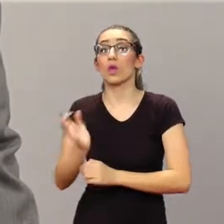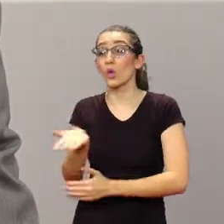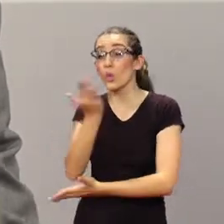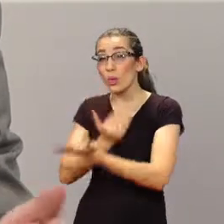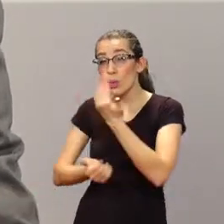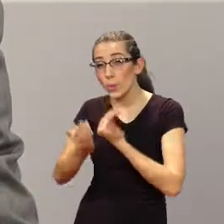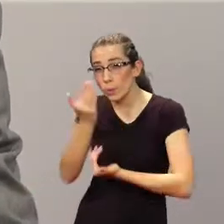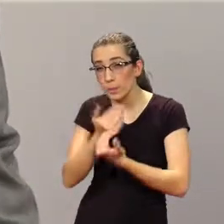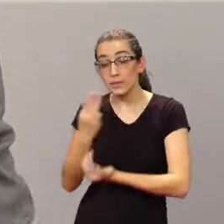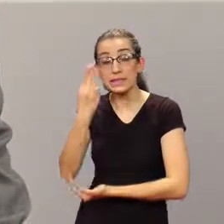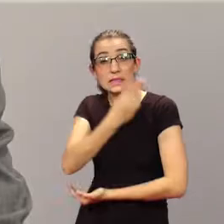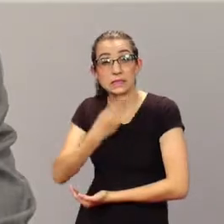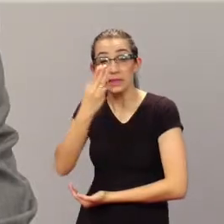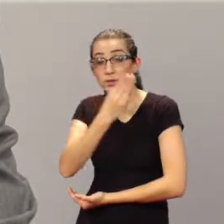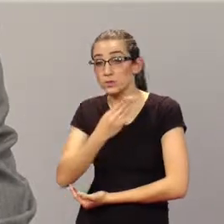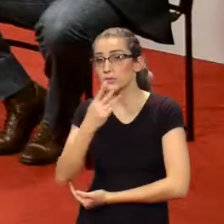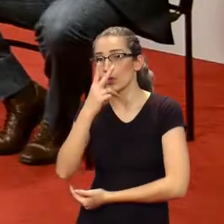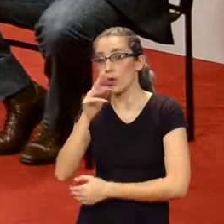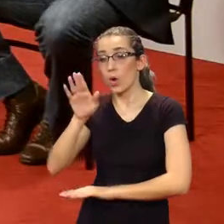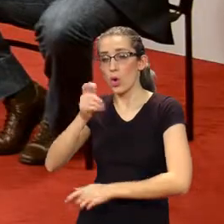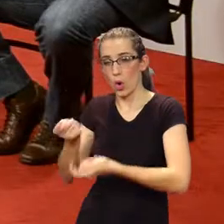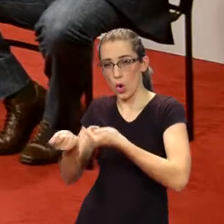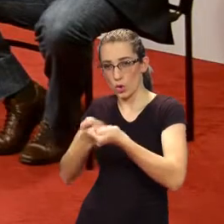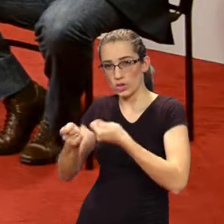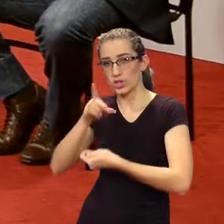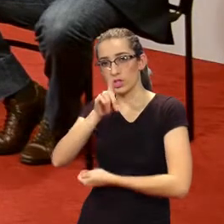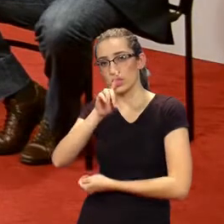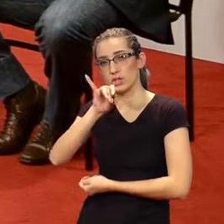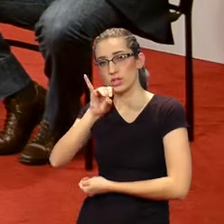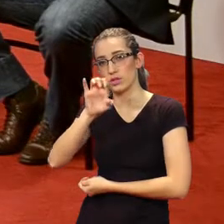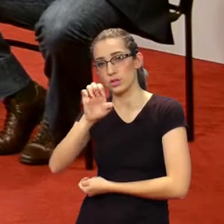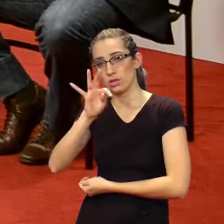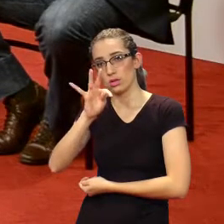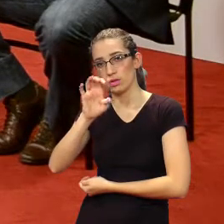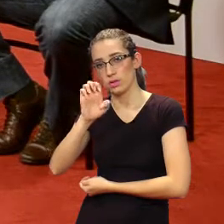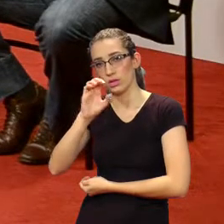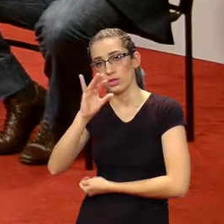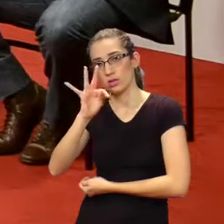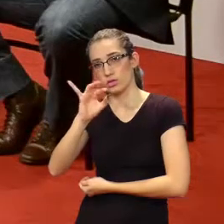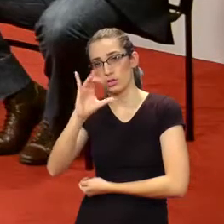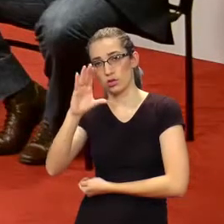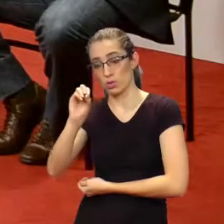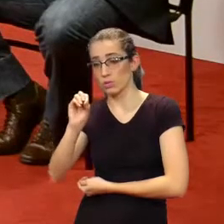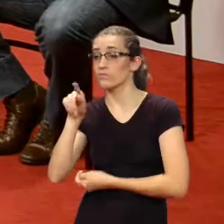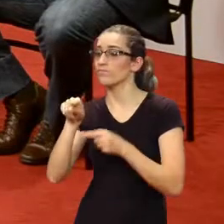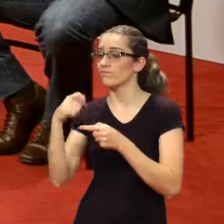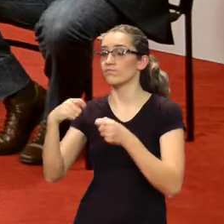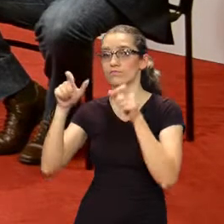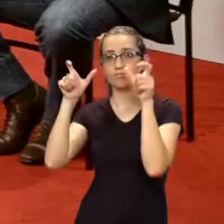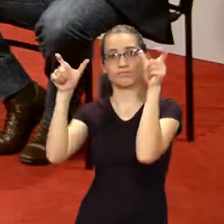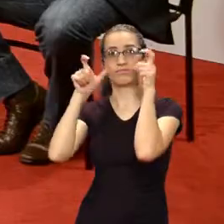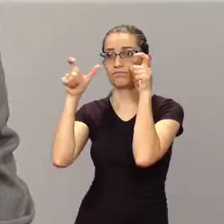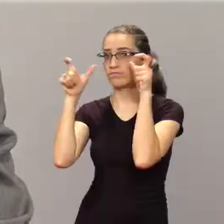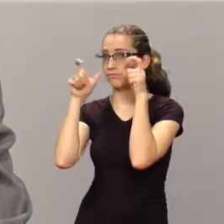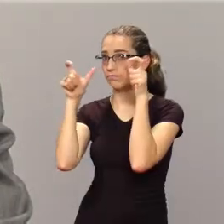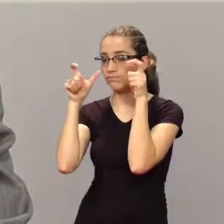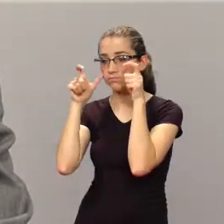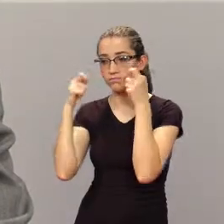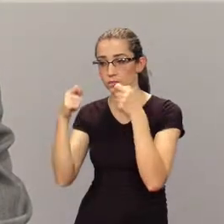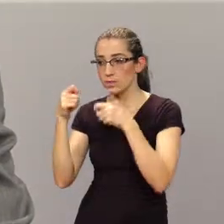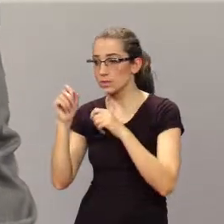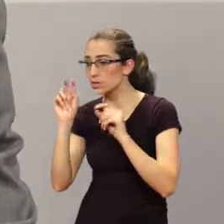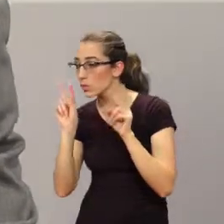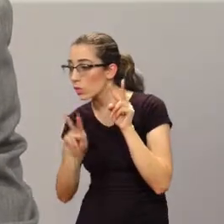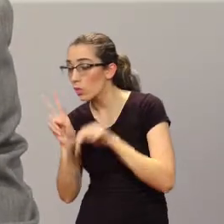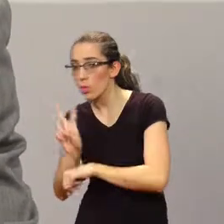açúcar, né, o controle dietético, como o Tô vinha falando, é um dos fatores que a gente tem que prestar muito atenção. E quando a gente